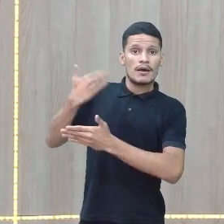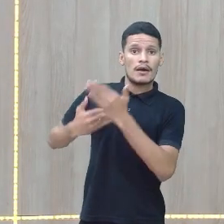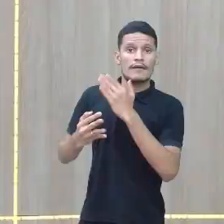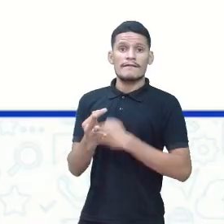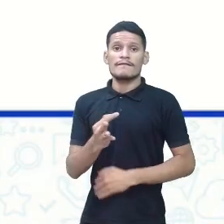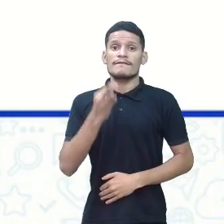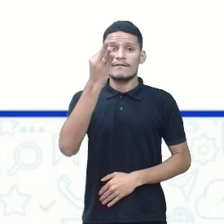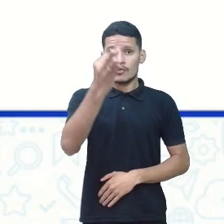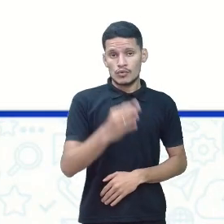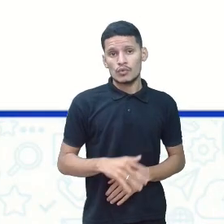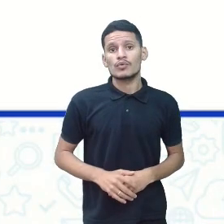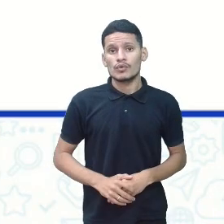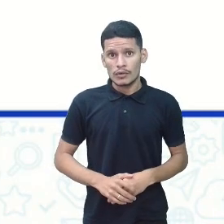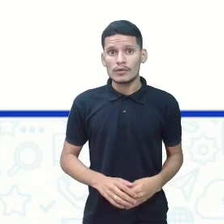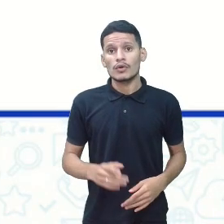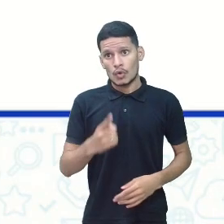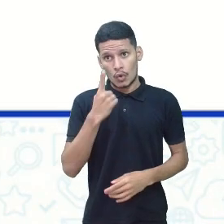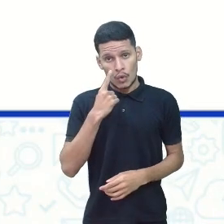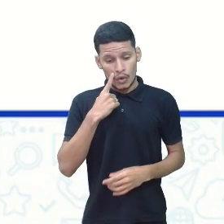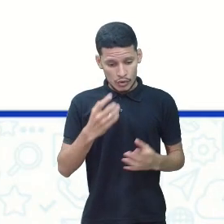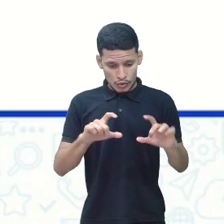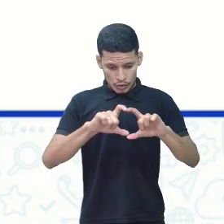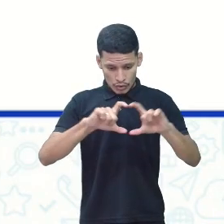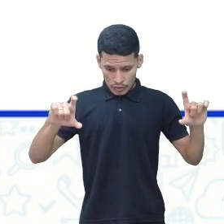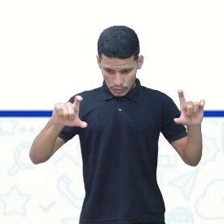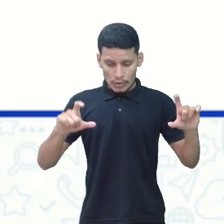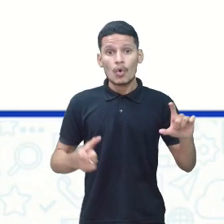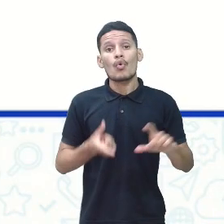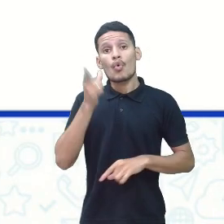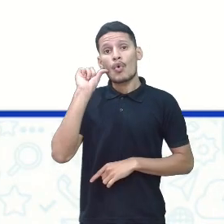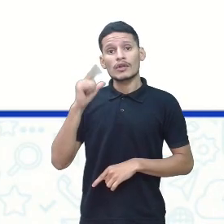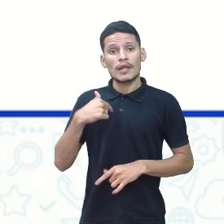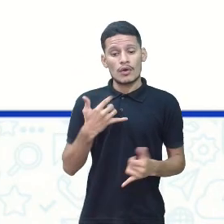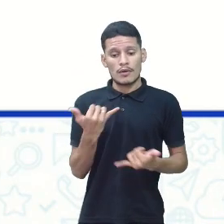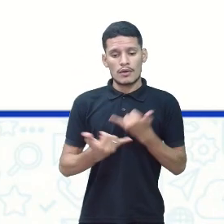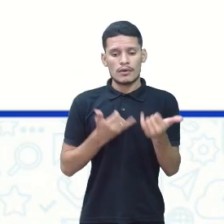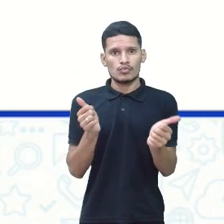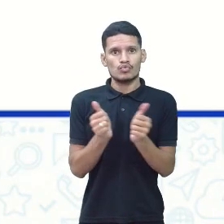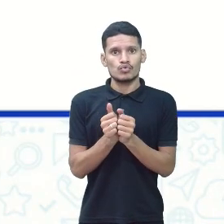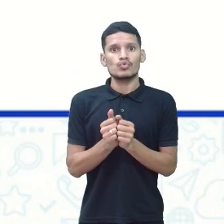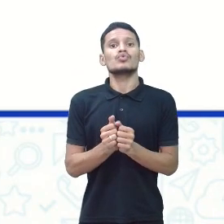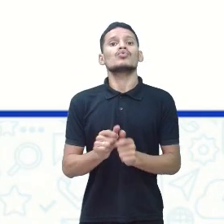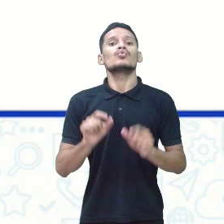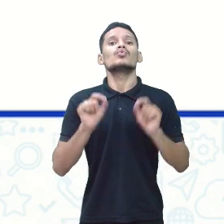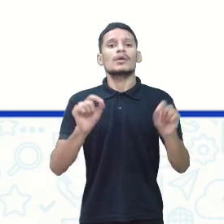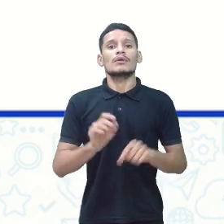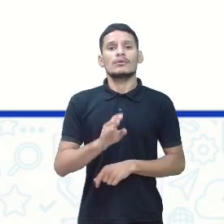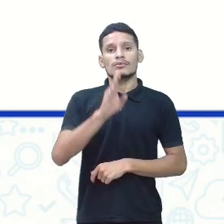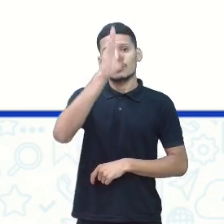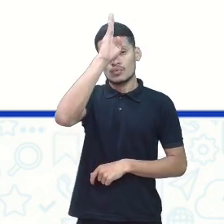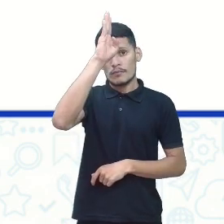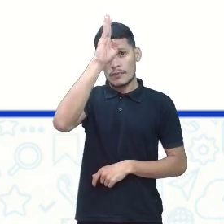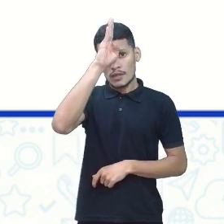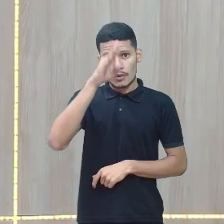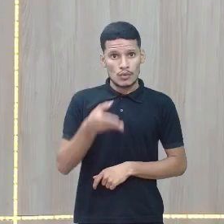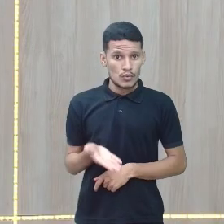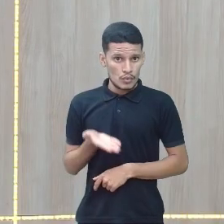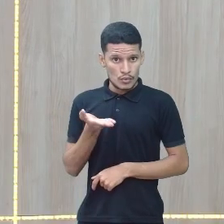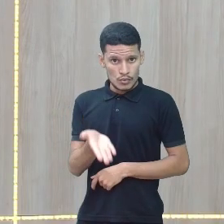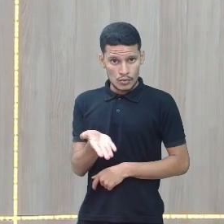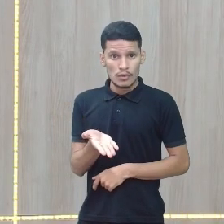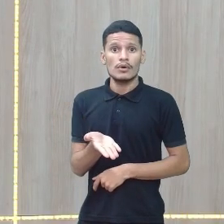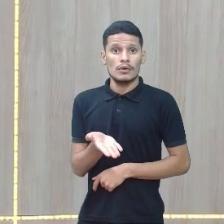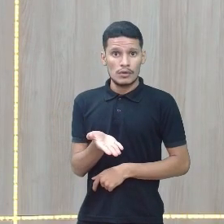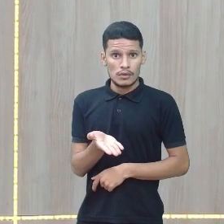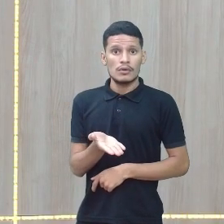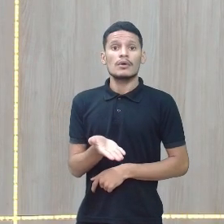Olha a oração, a construção. Ontem brinquei com meu sobrinho. Ontem está se referindo